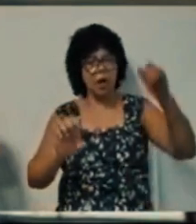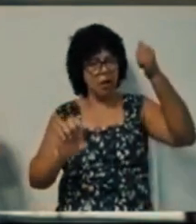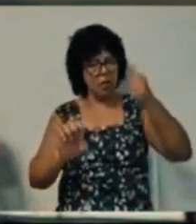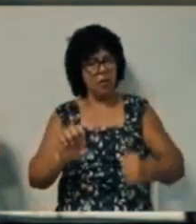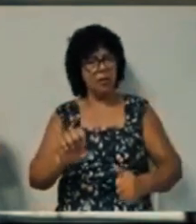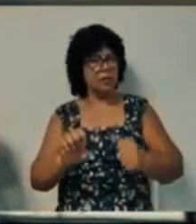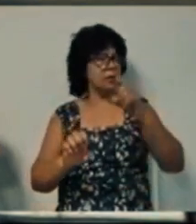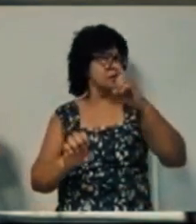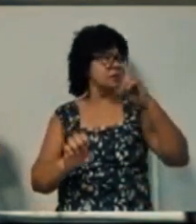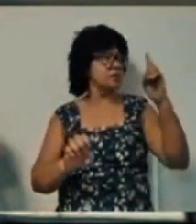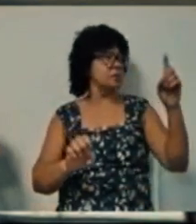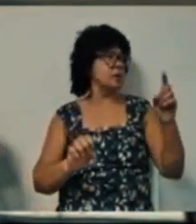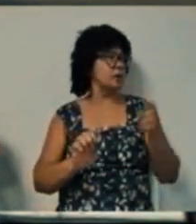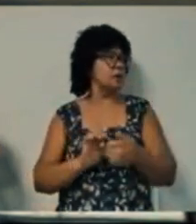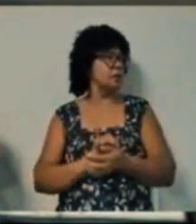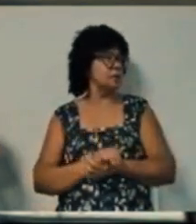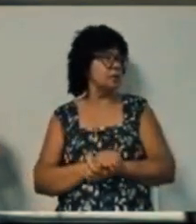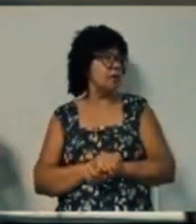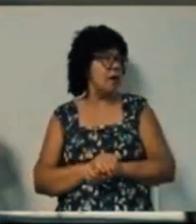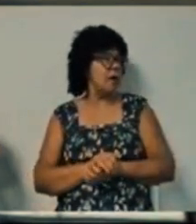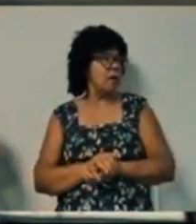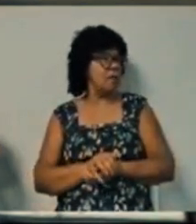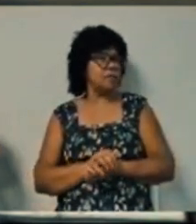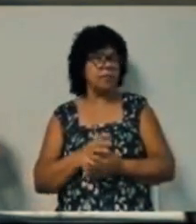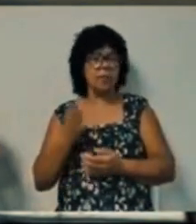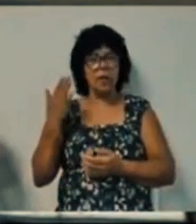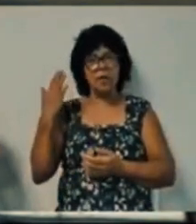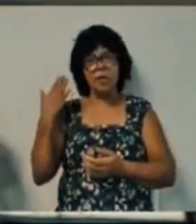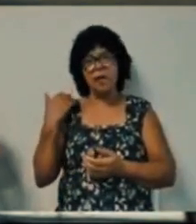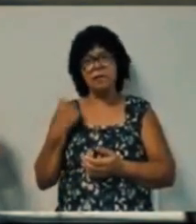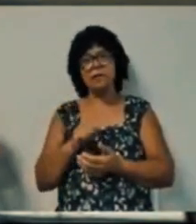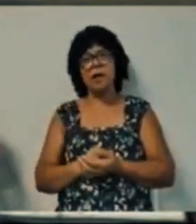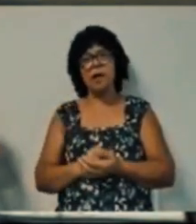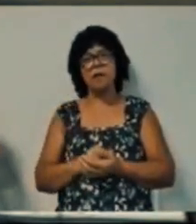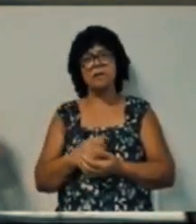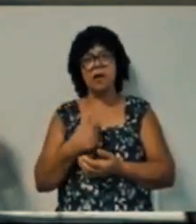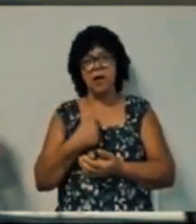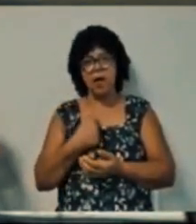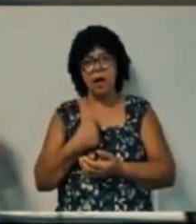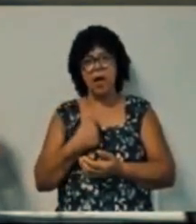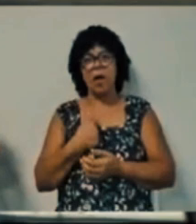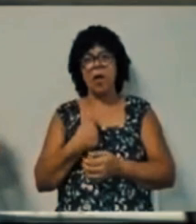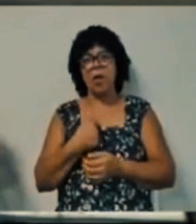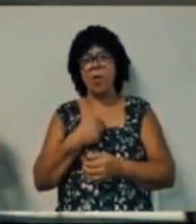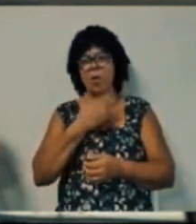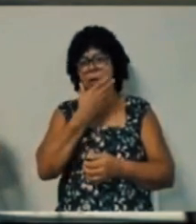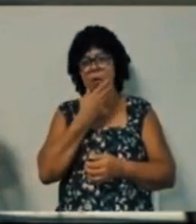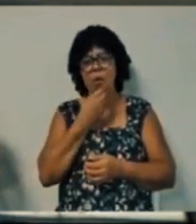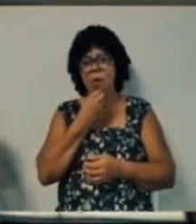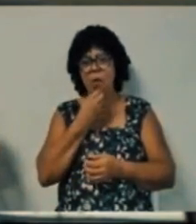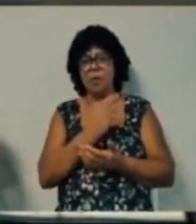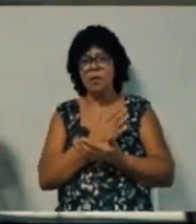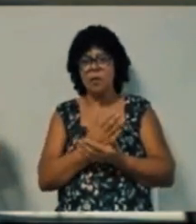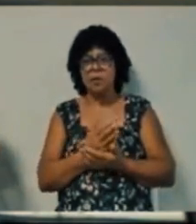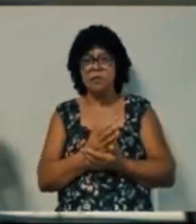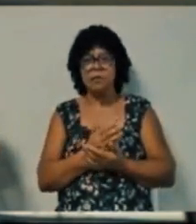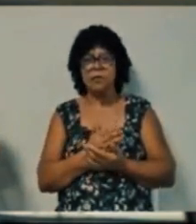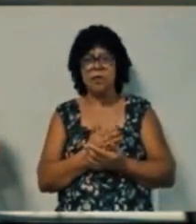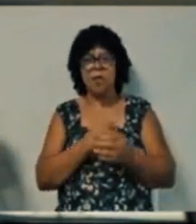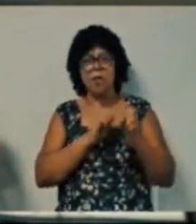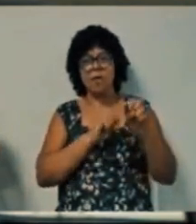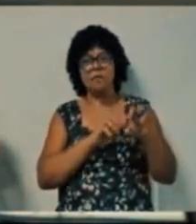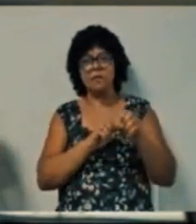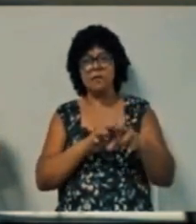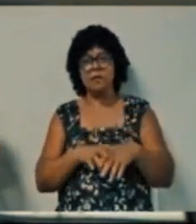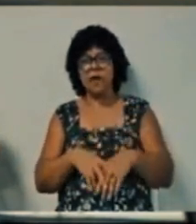Eu e o presbítero Almeri começamos a discipular um casal, irmão Ivo e a irmã Kátia. Na